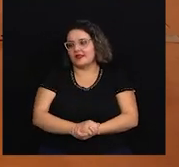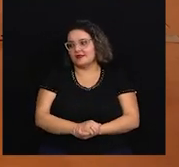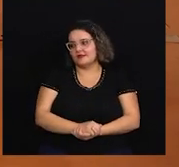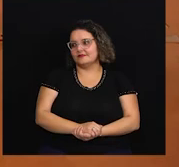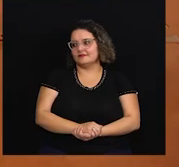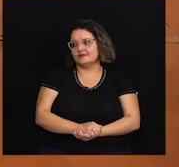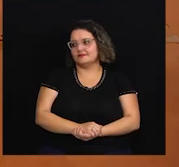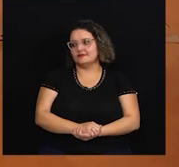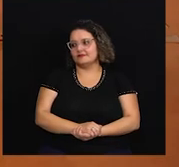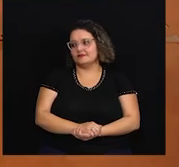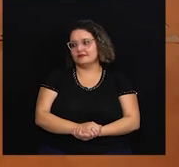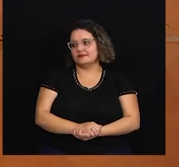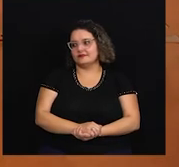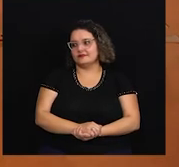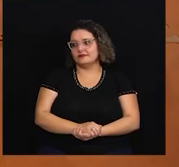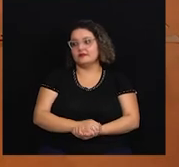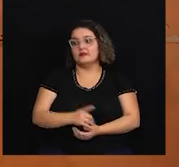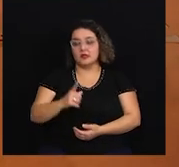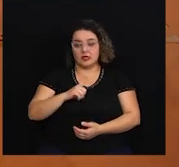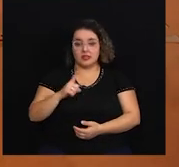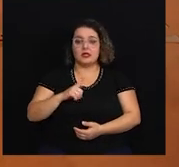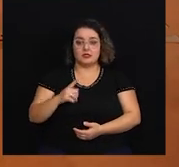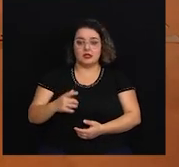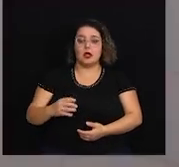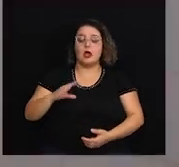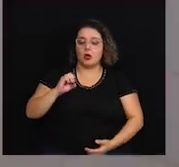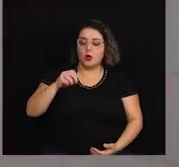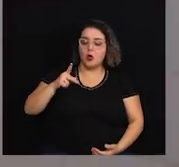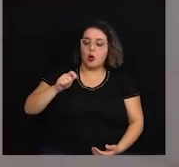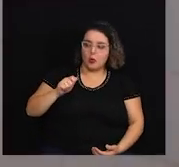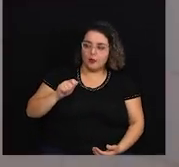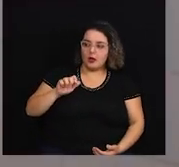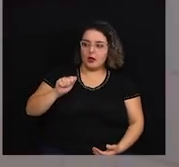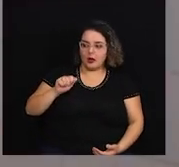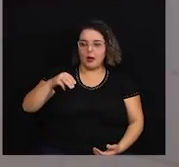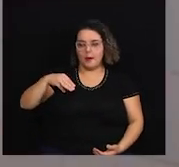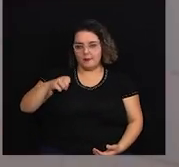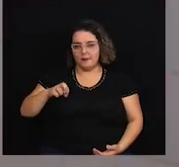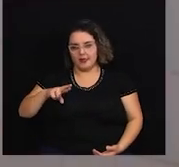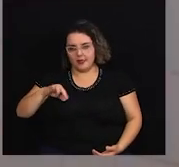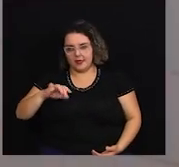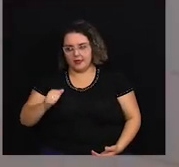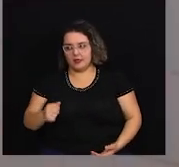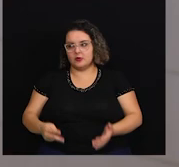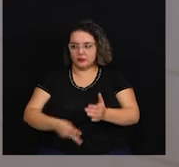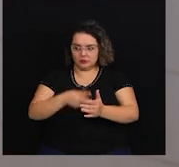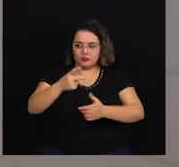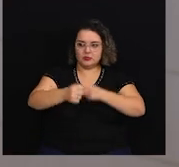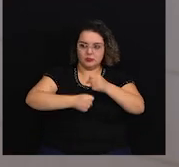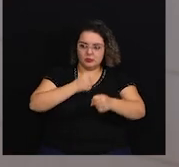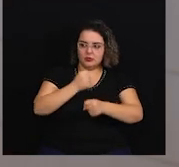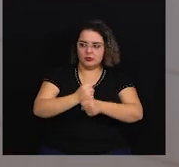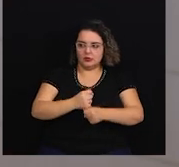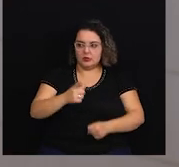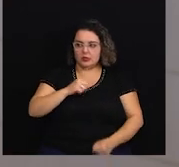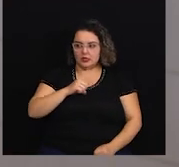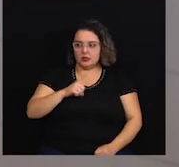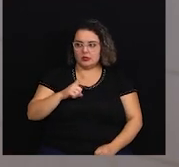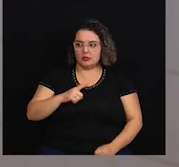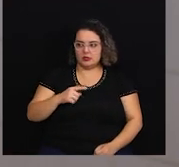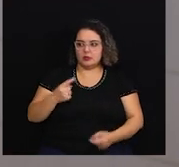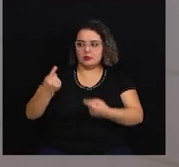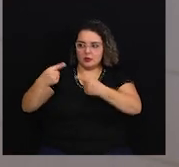eles têm agora então o que faço e não ser uma Copa América de novo o segundo ano que uma cópia América e nós temos o torneio